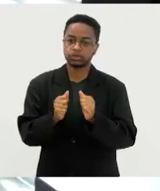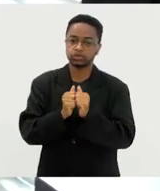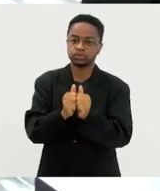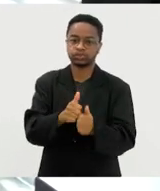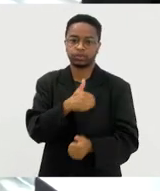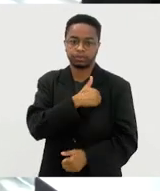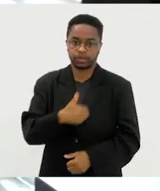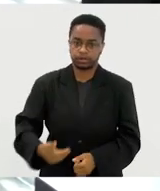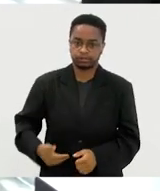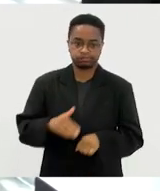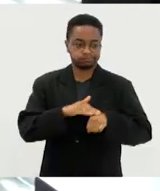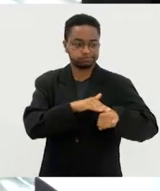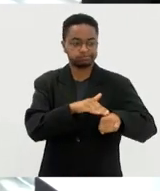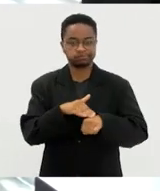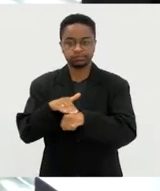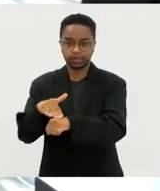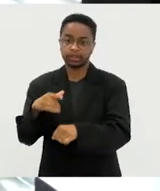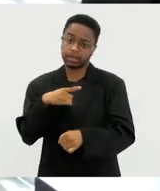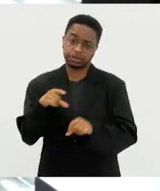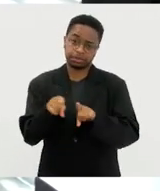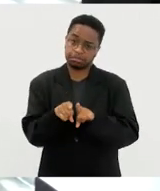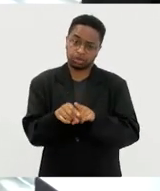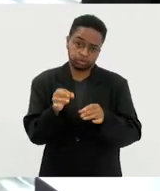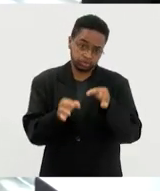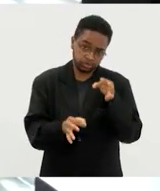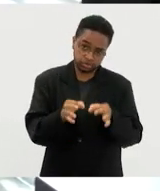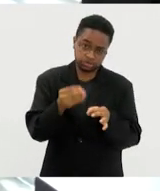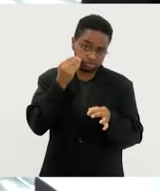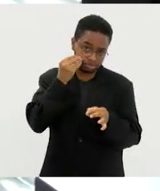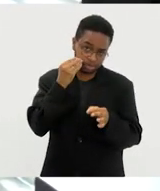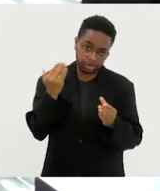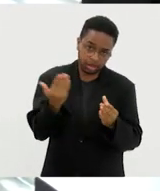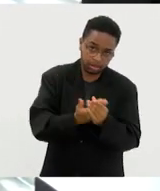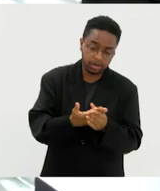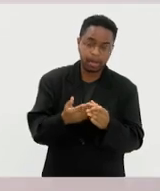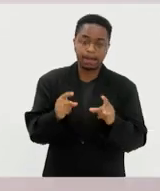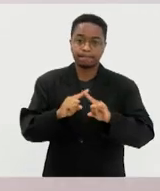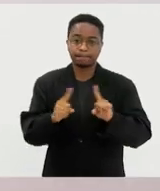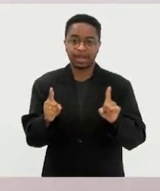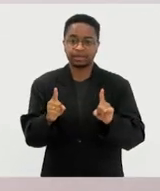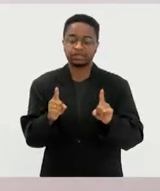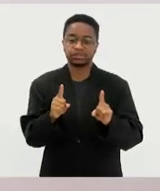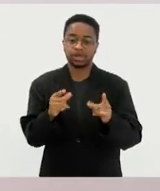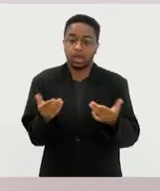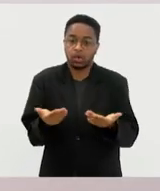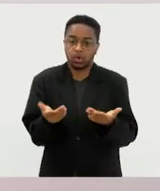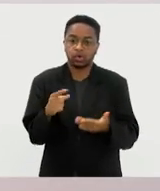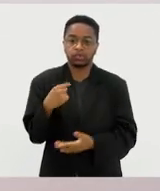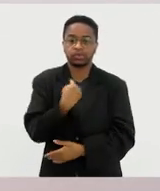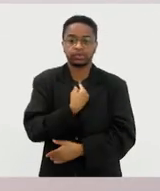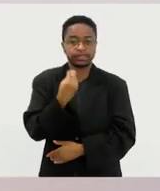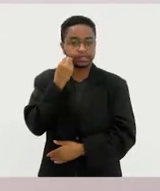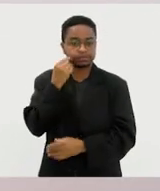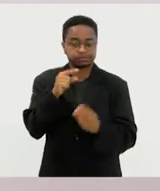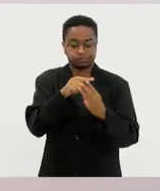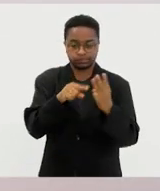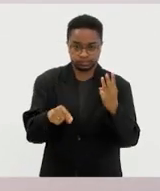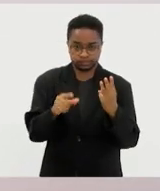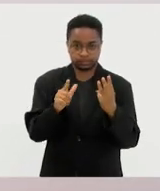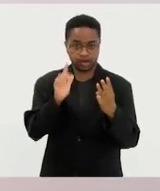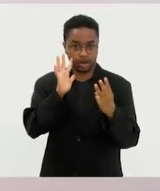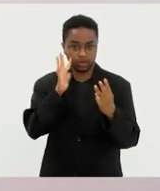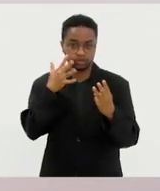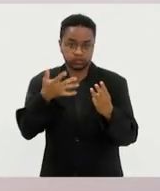caminhos também. Existe judicial, existe a presidência da República, existem outros. No momento, nós estamos trabalhando com esses três também,